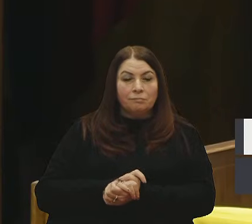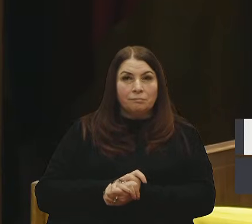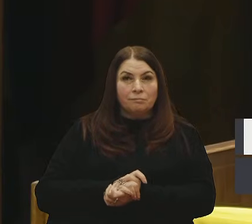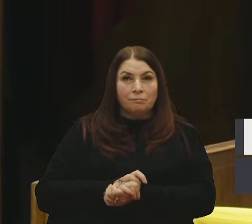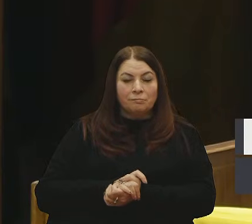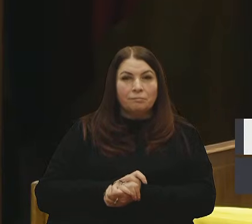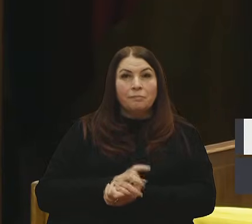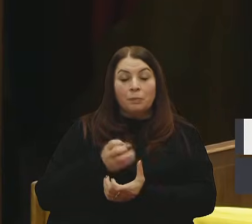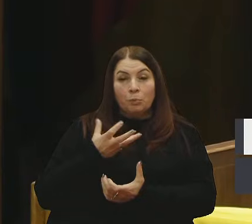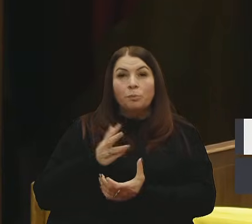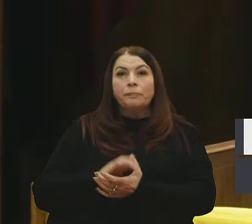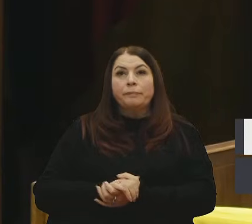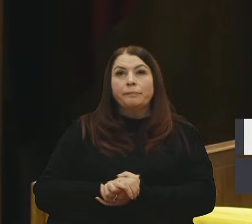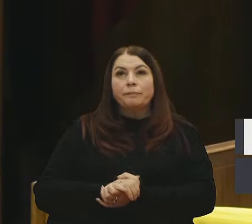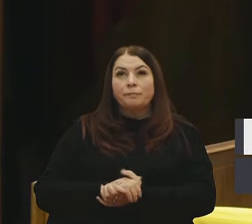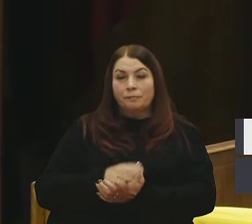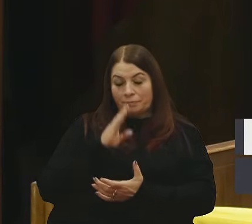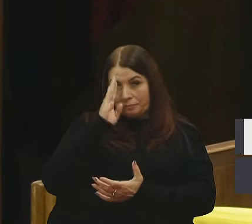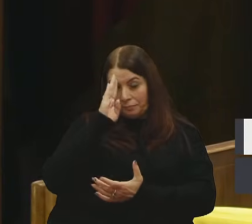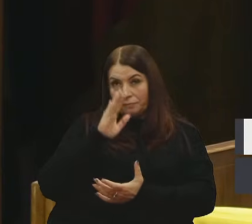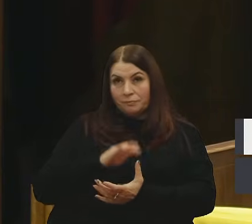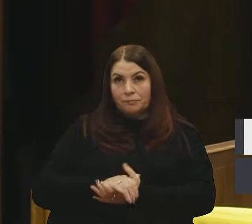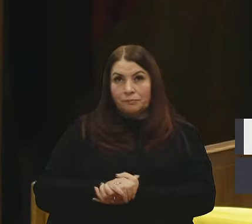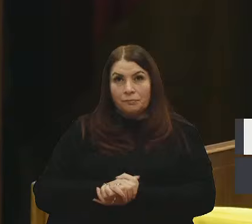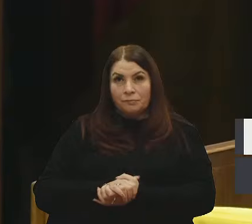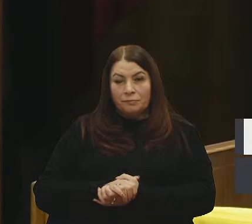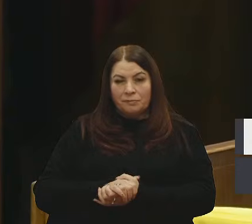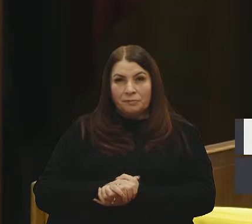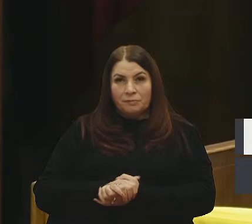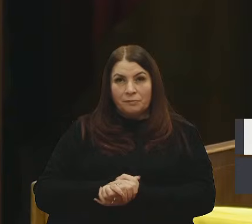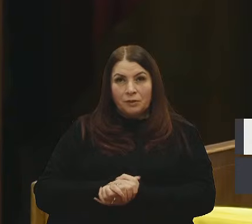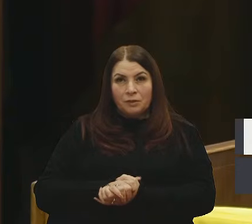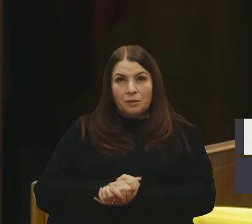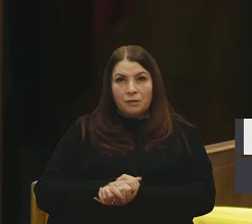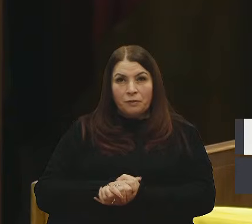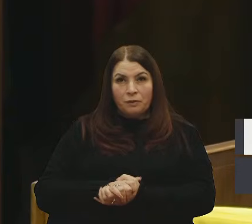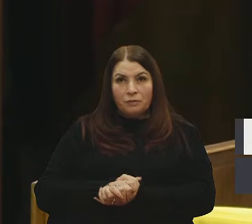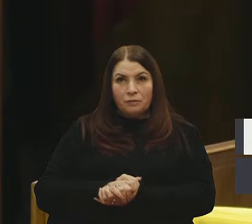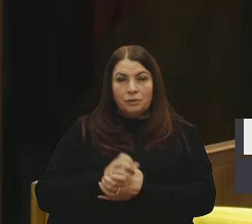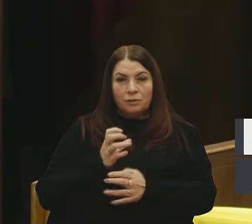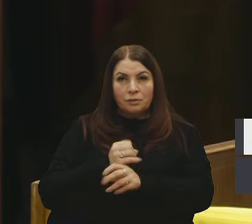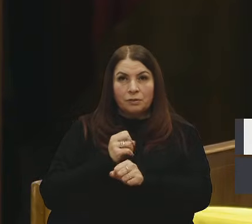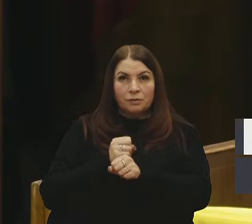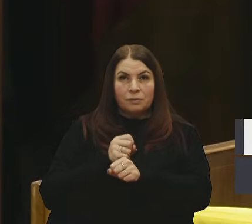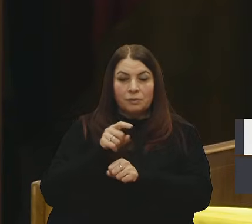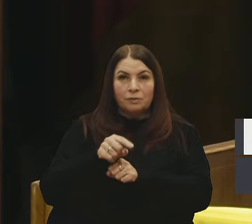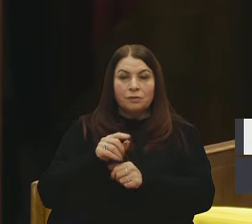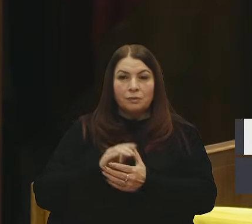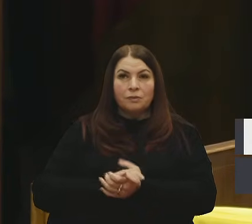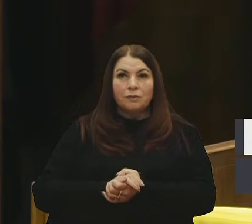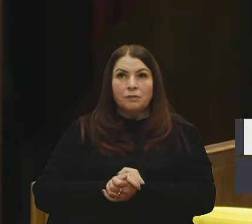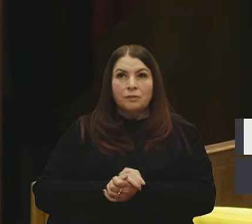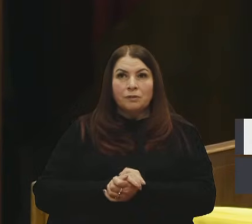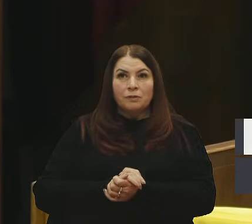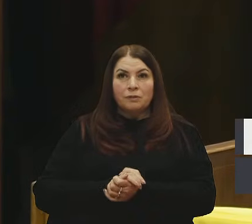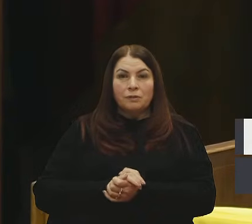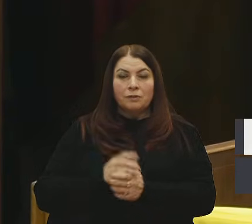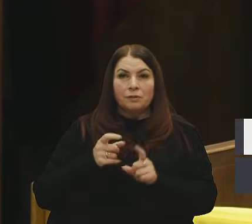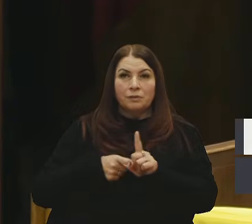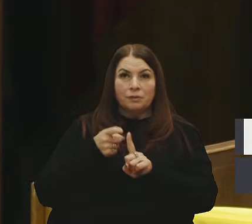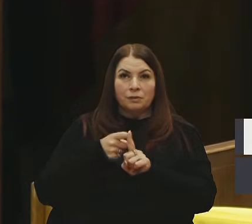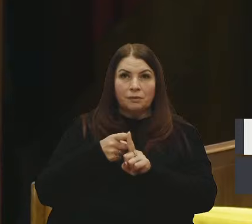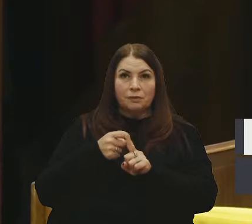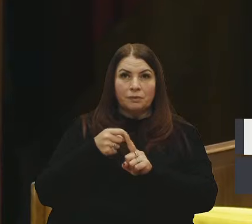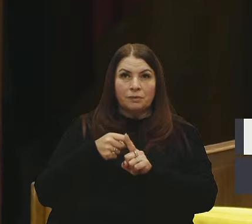Tá bom, então eu vou direto no nervo aqui. O cálculo da contraprestação mensal efetiva e